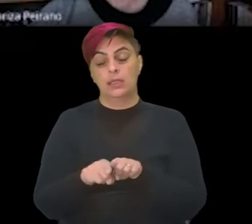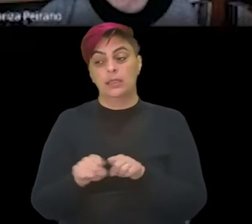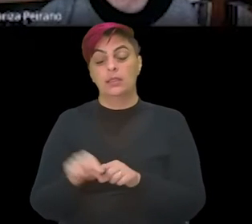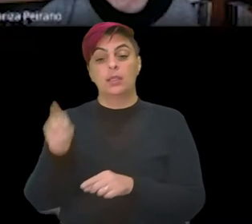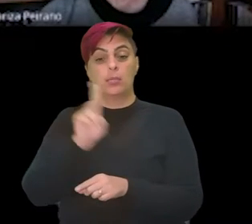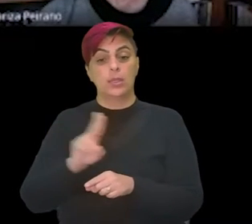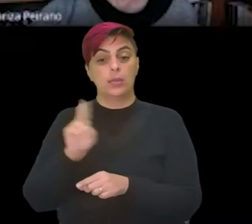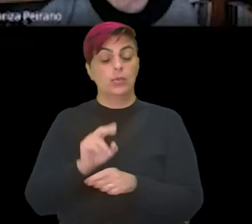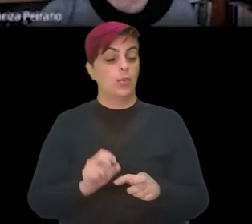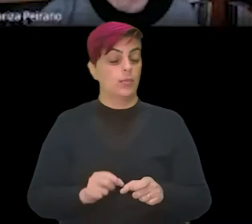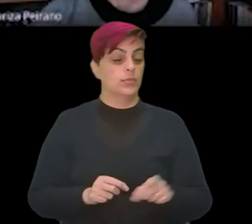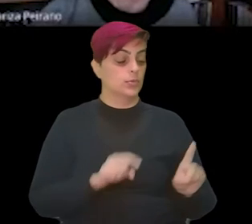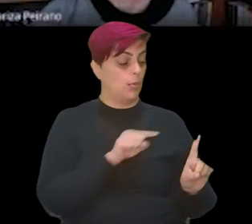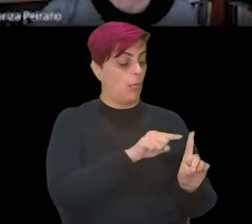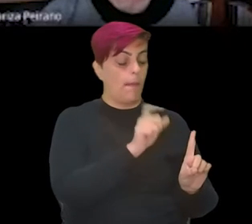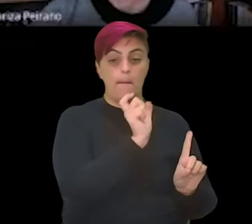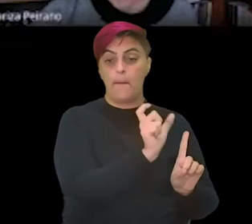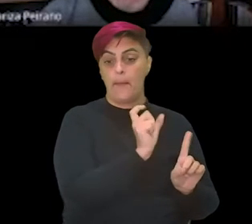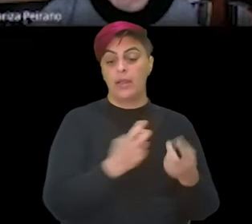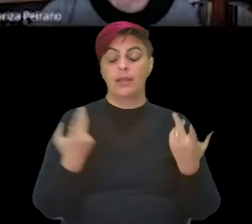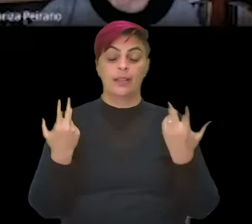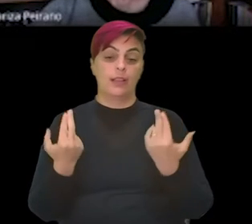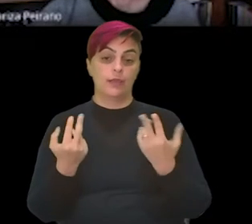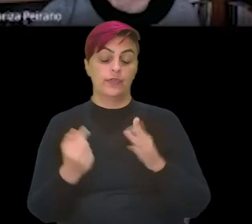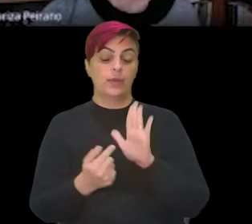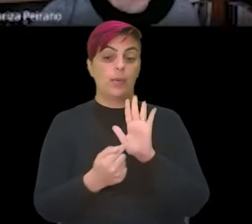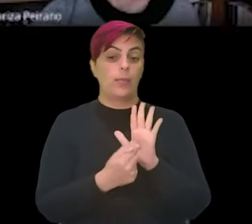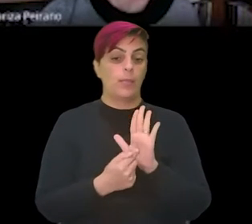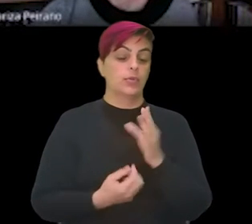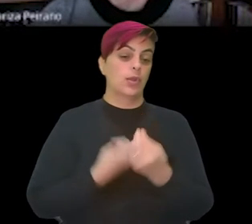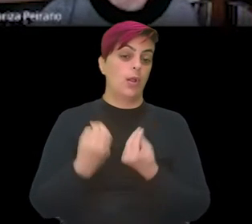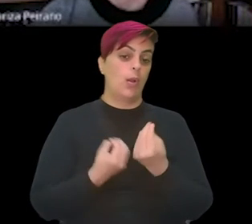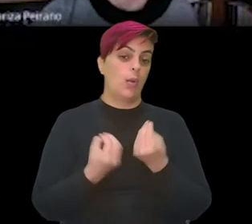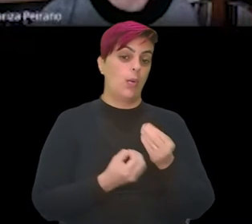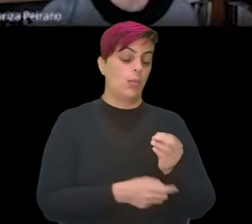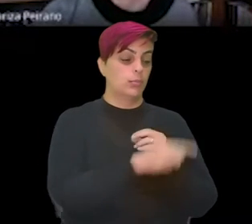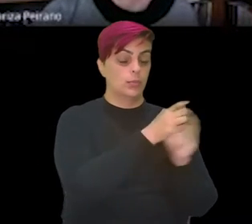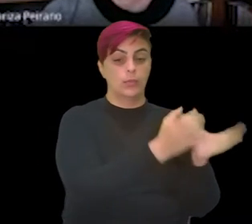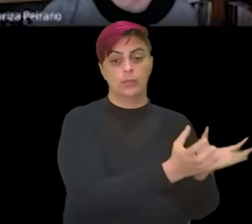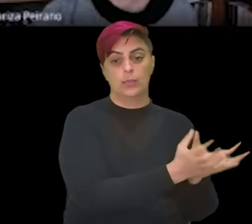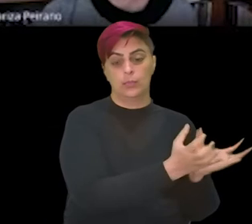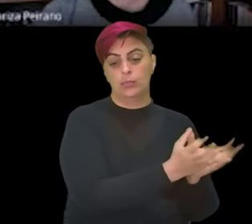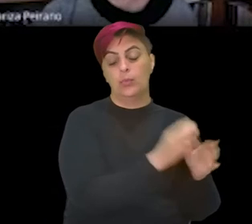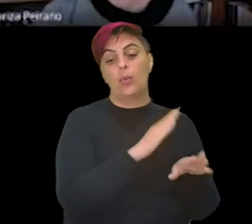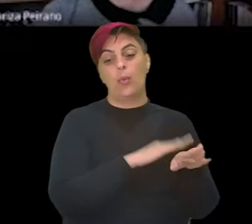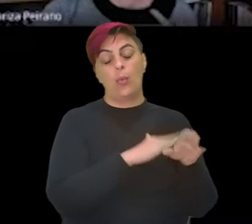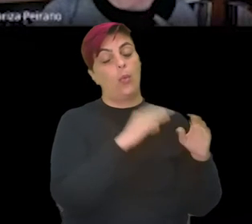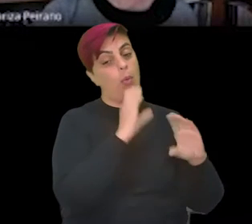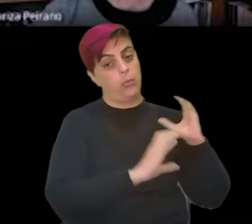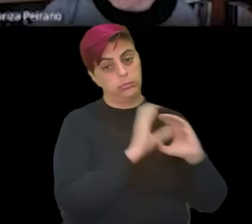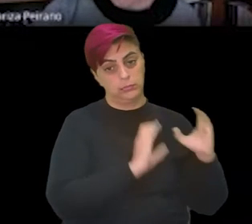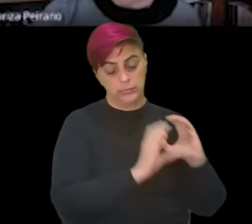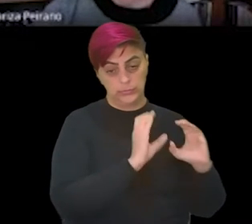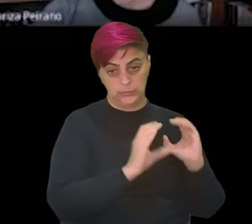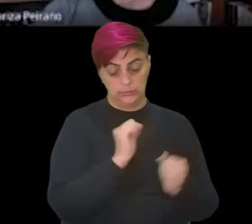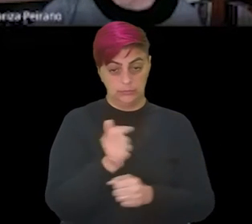termo utilizado por Malinowski, a fática, para indicar como nativos testavam o canal de comunicação na